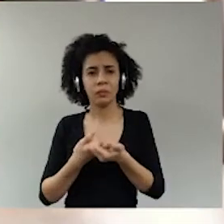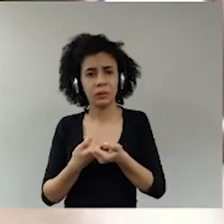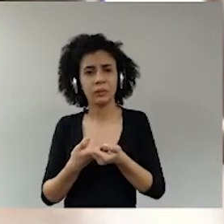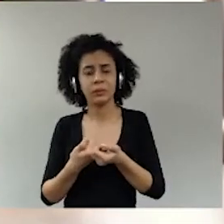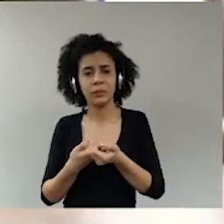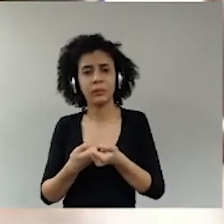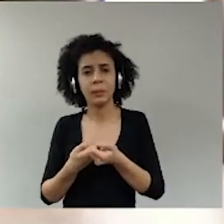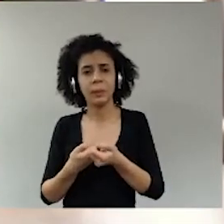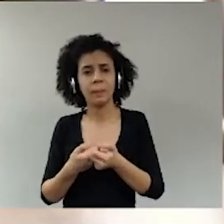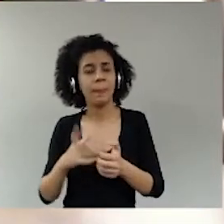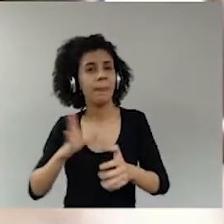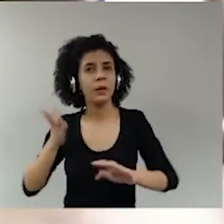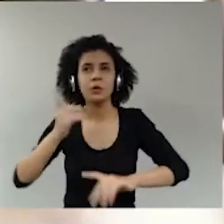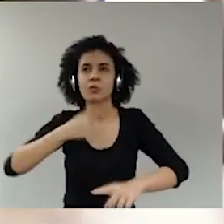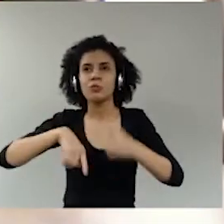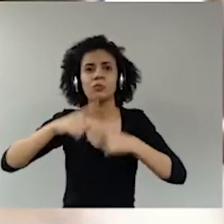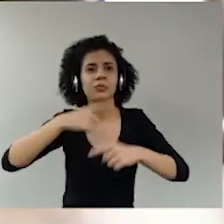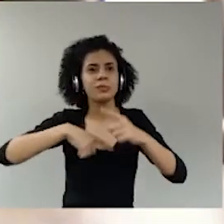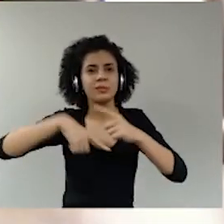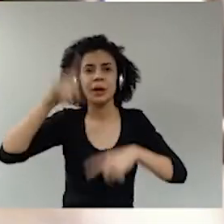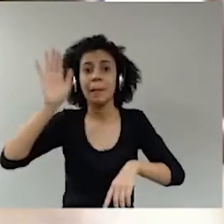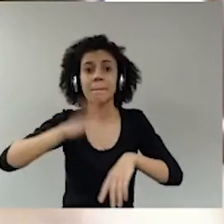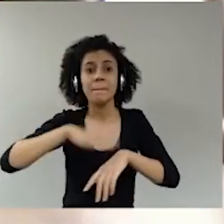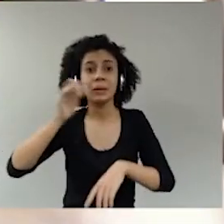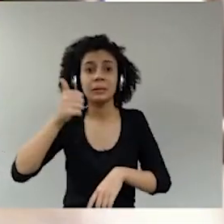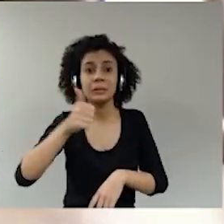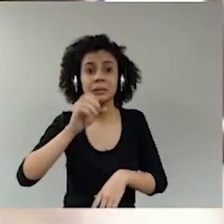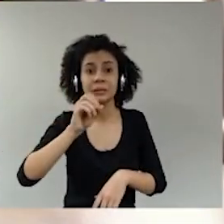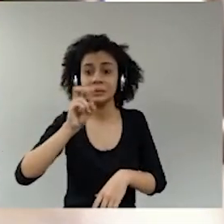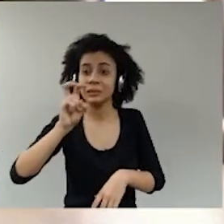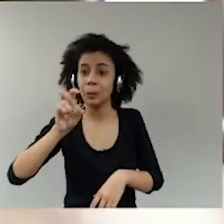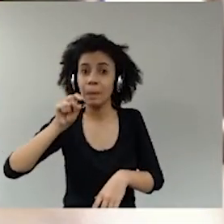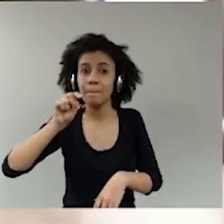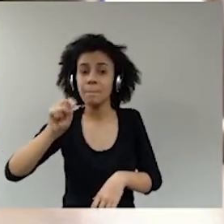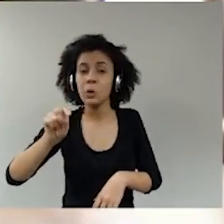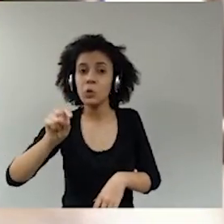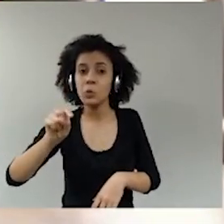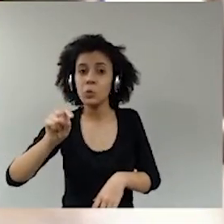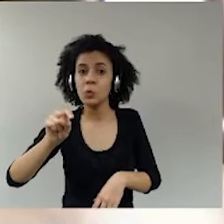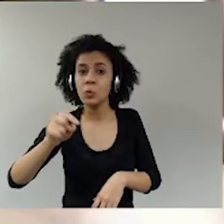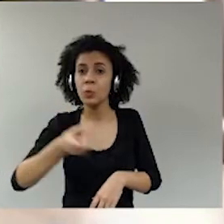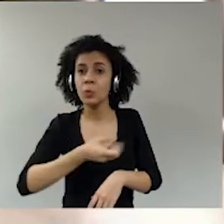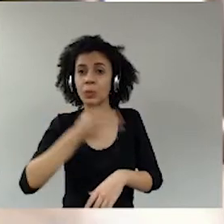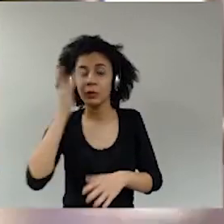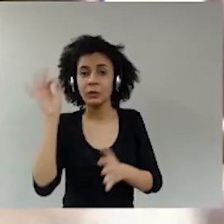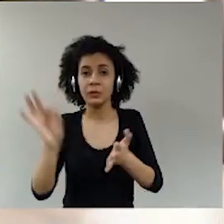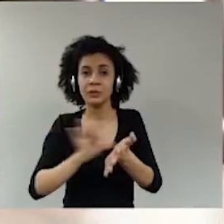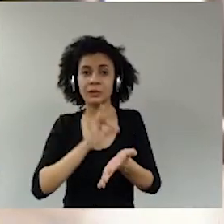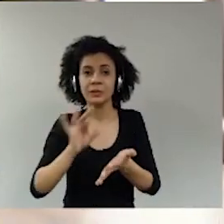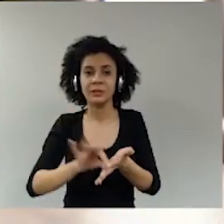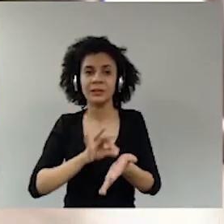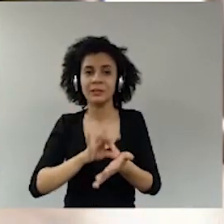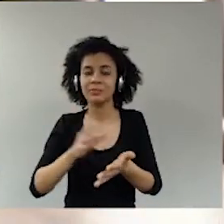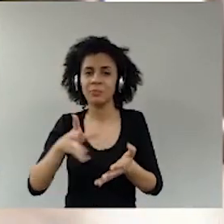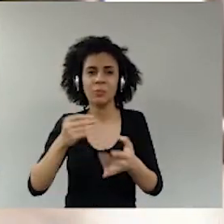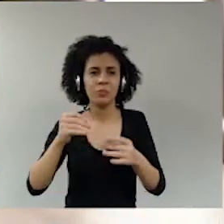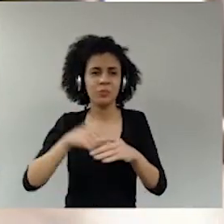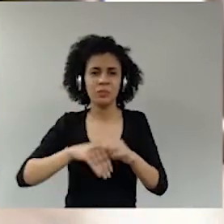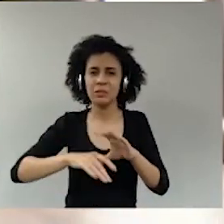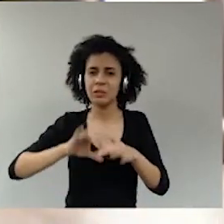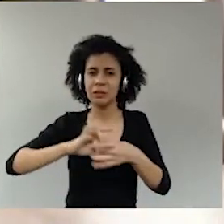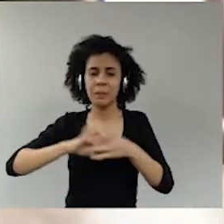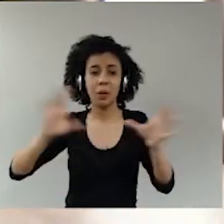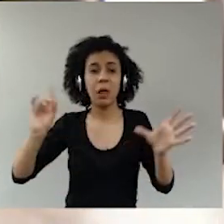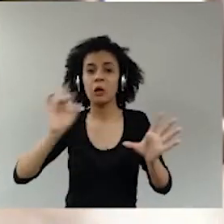já é um sucesso absoluto, mais de 105 mil inscritos, e um evento totalmente democrático, não abrange